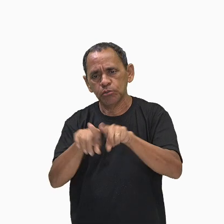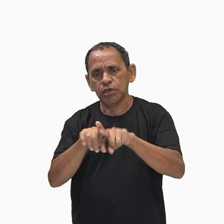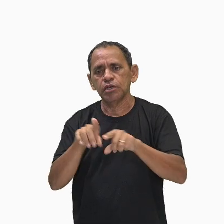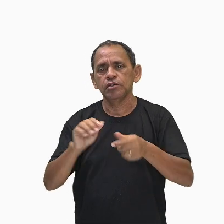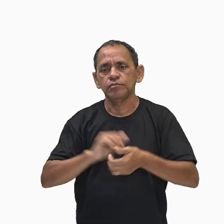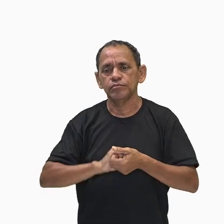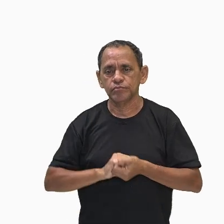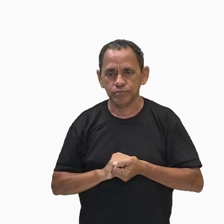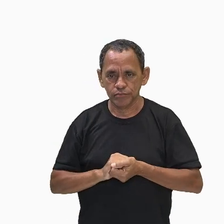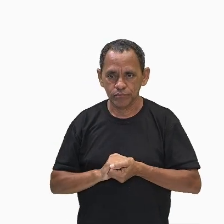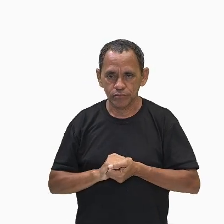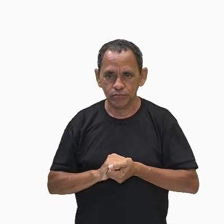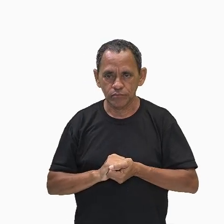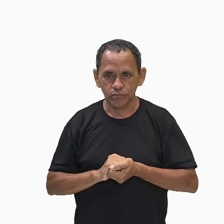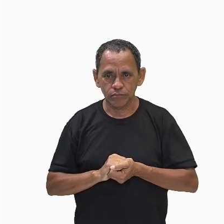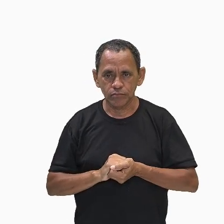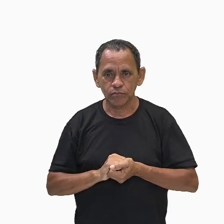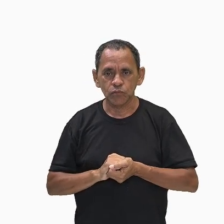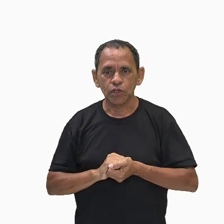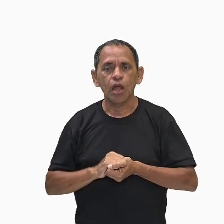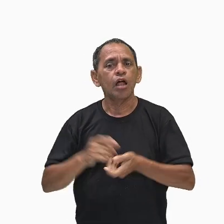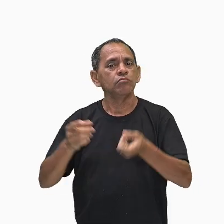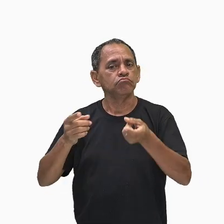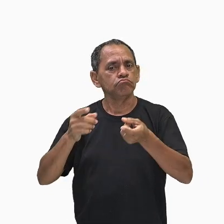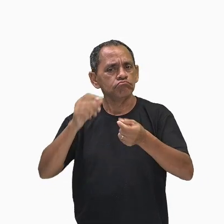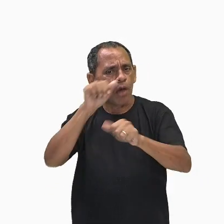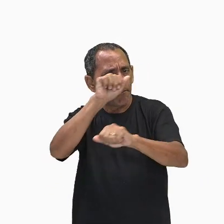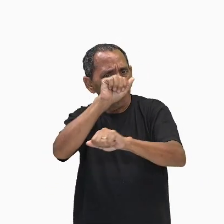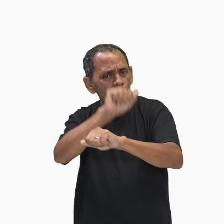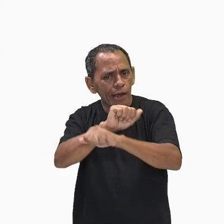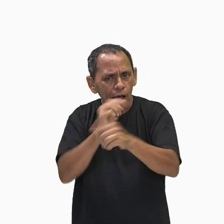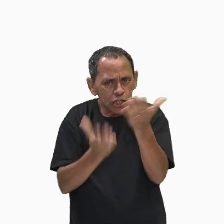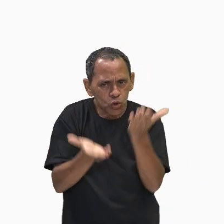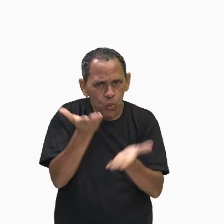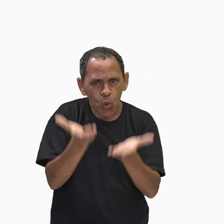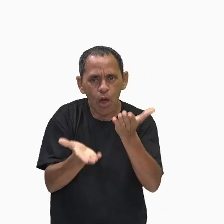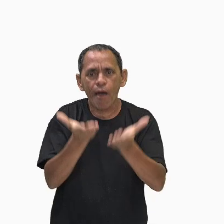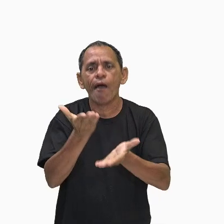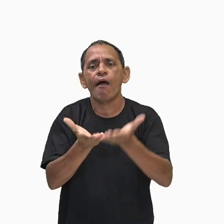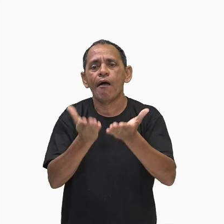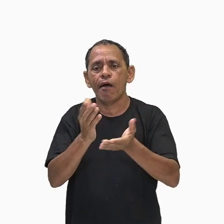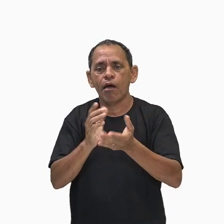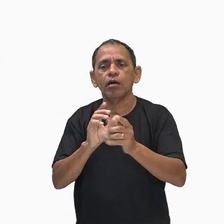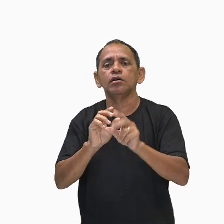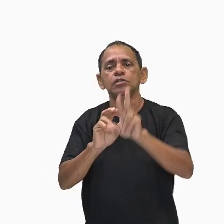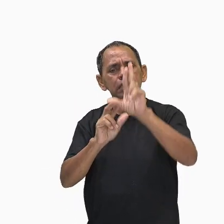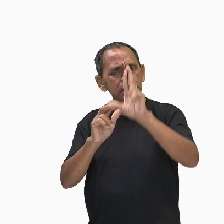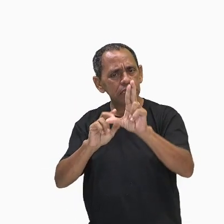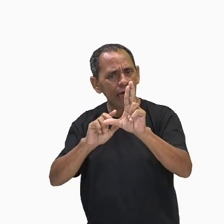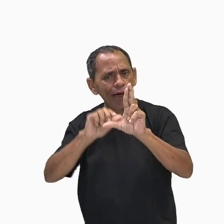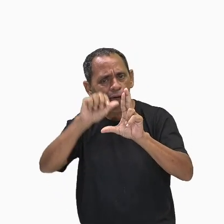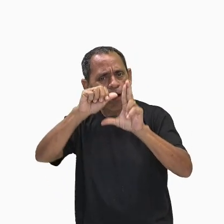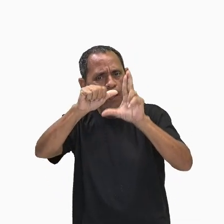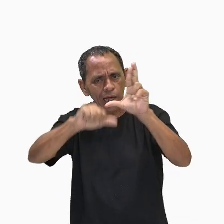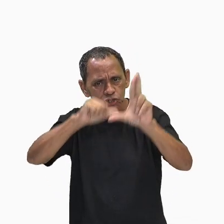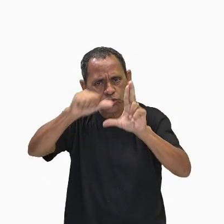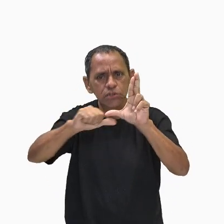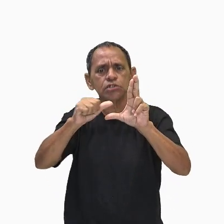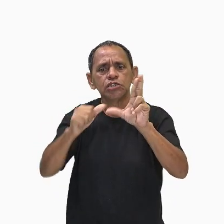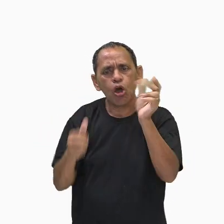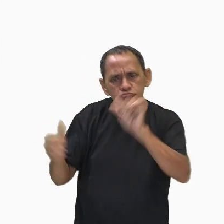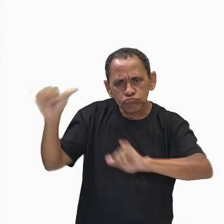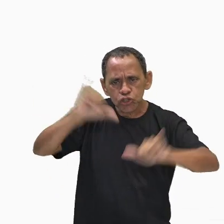uma estabilizada na reação química, mas vai ter momentos mais intensos. E essa fase ela vai ocorrer